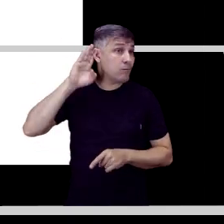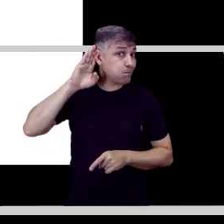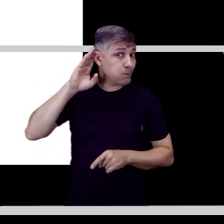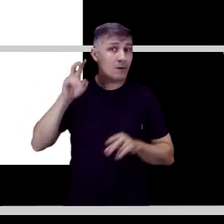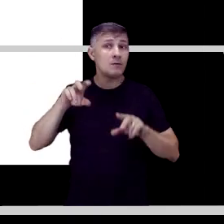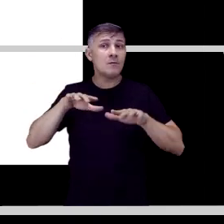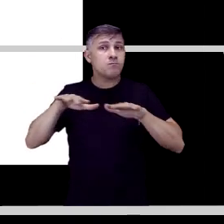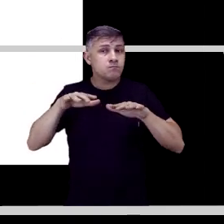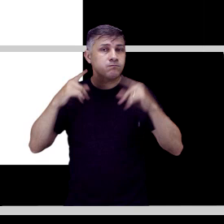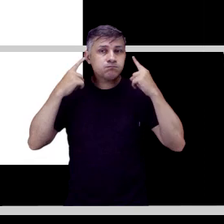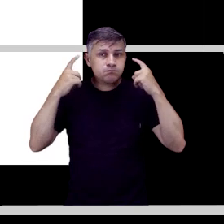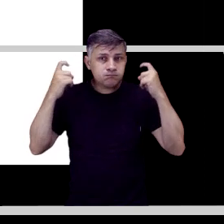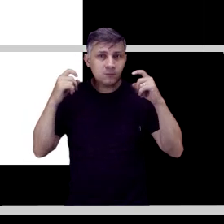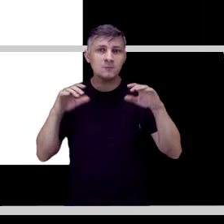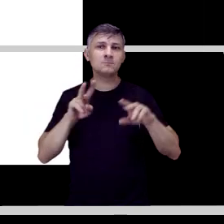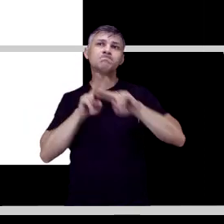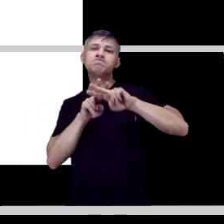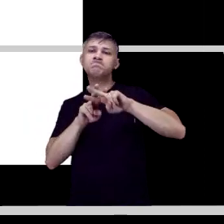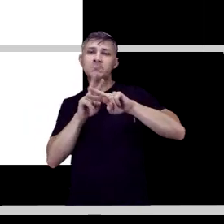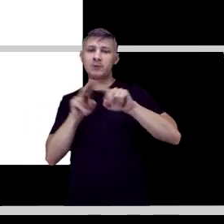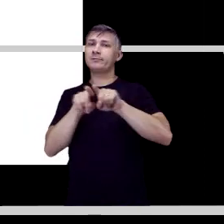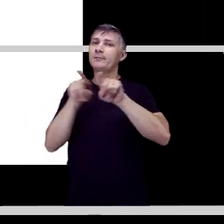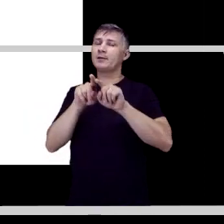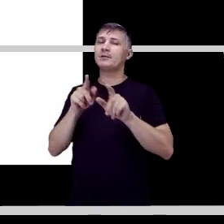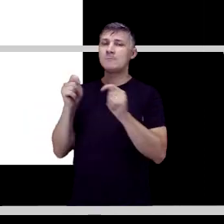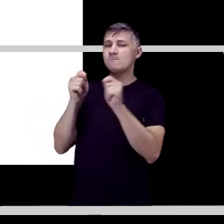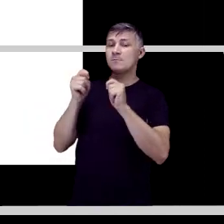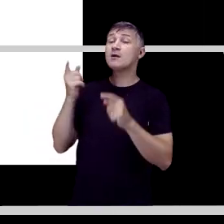e para a ambientação, né, que é isso que a gente vê aqui.